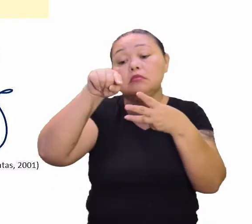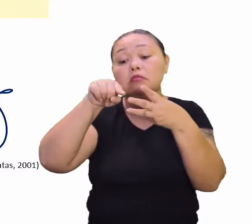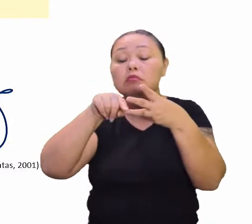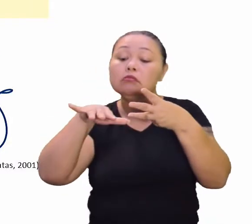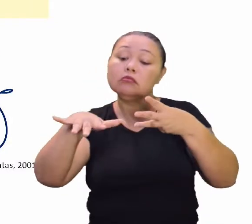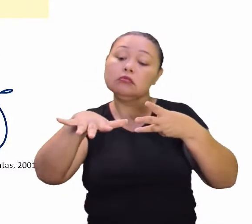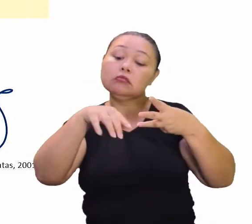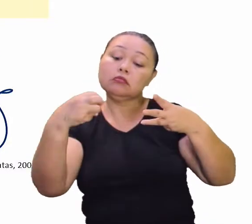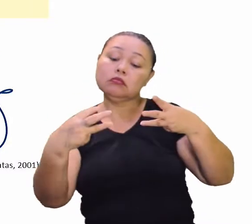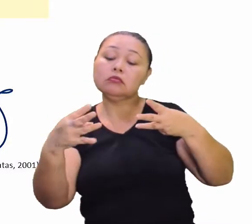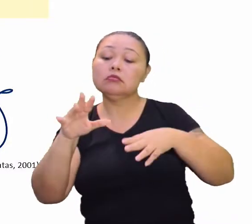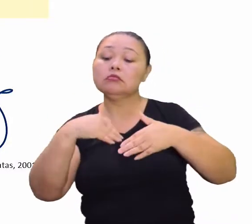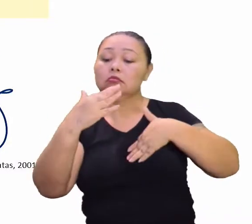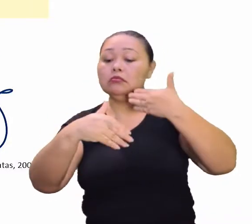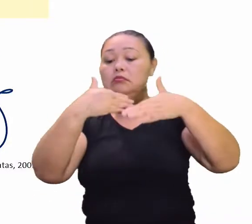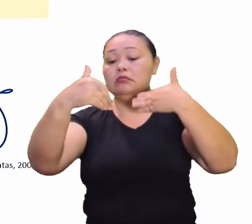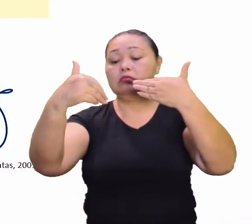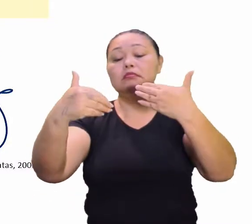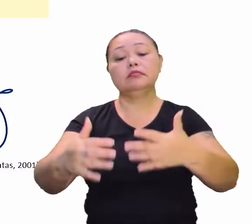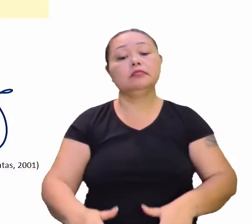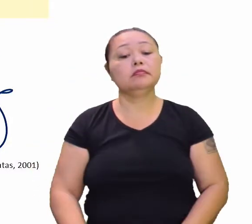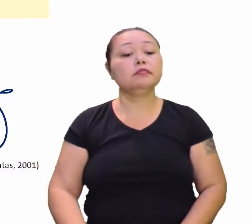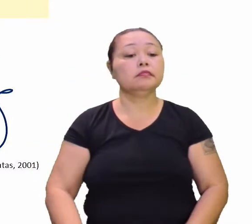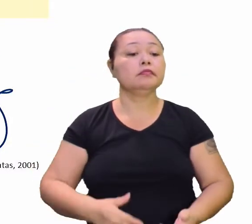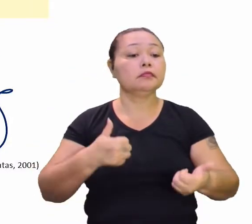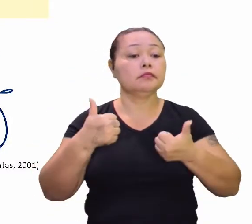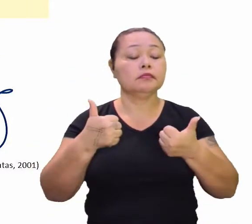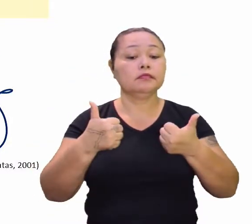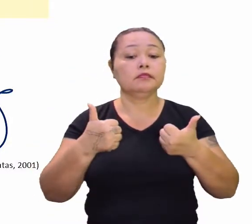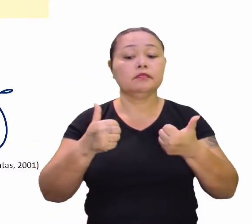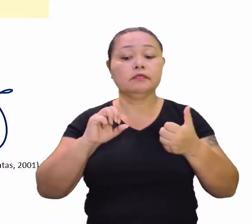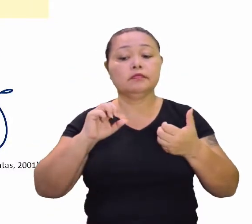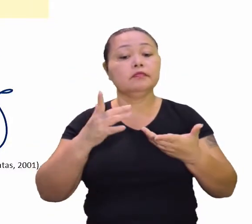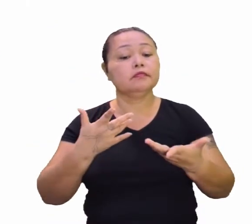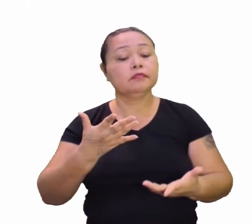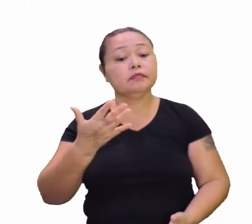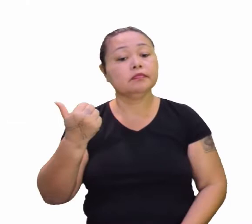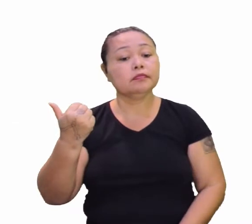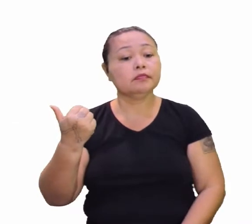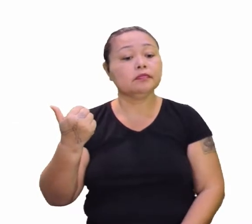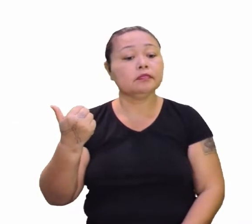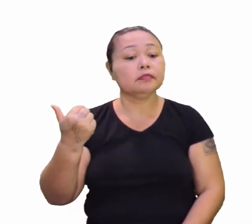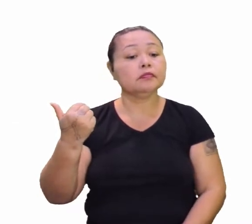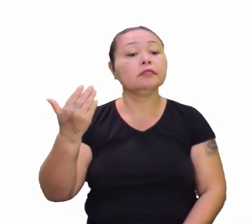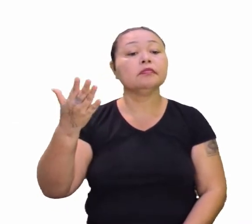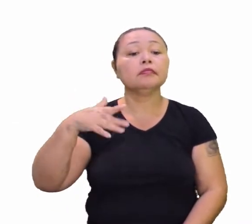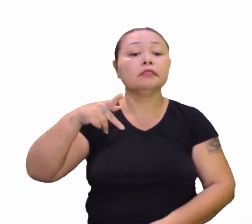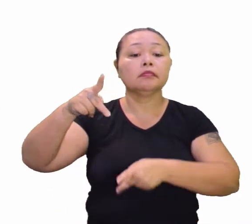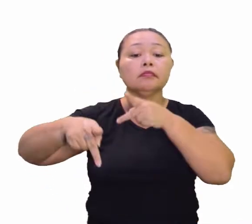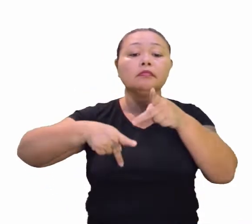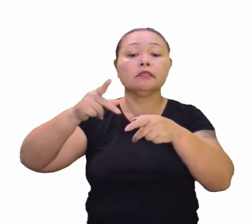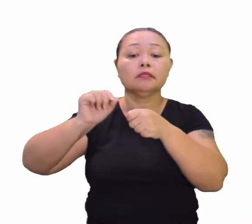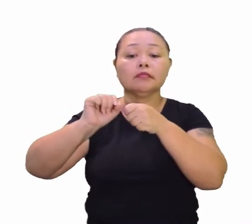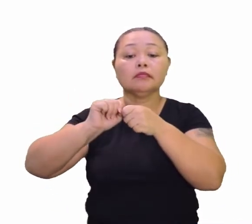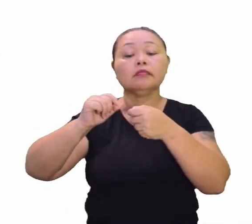um setor terciário bem desenvolvido. Agora, Muito bem. beleza? Belou? Show de bola. Fechou. Vamos lá. A